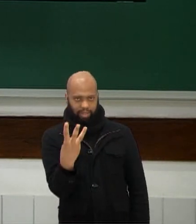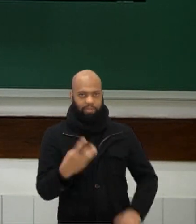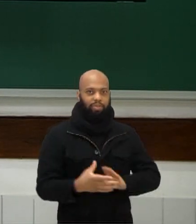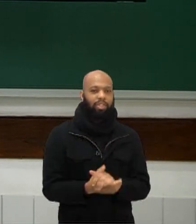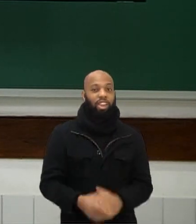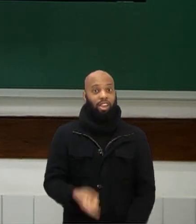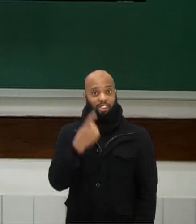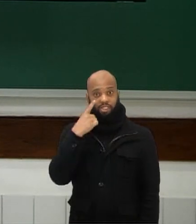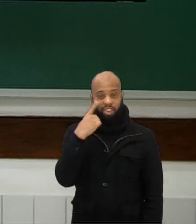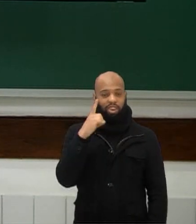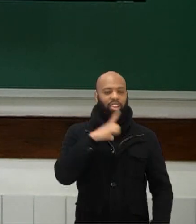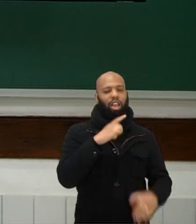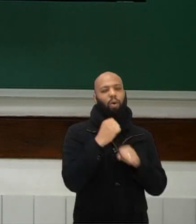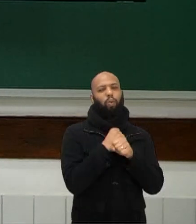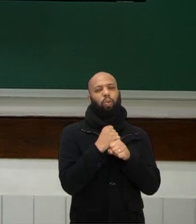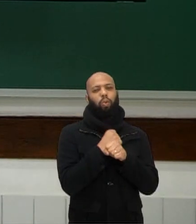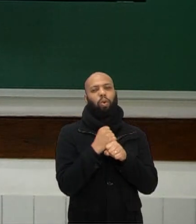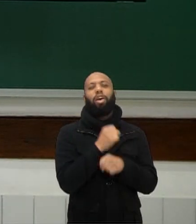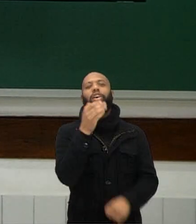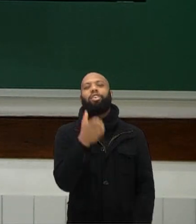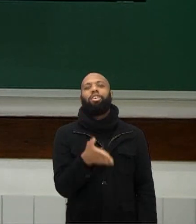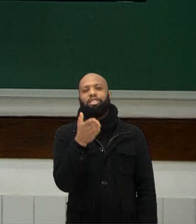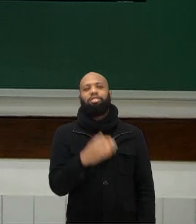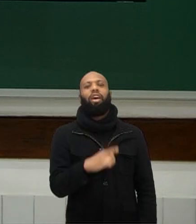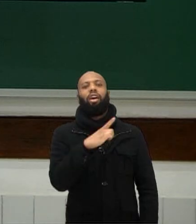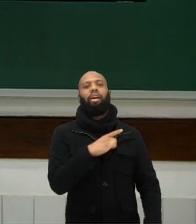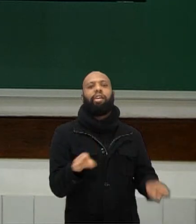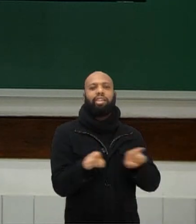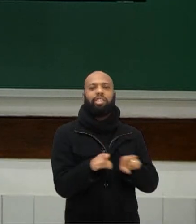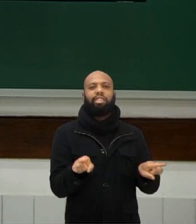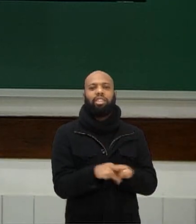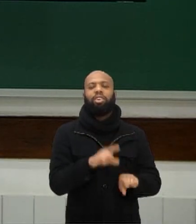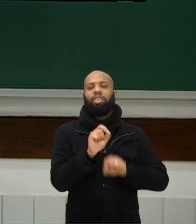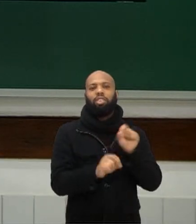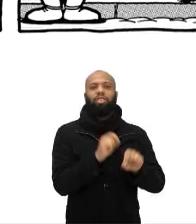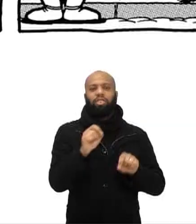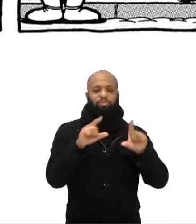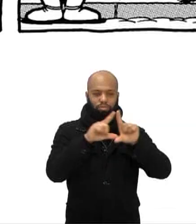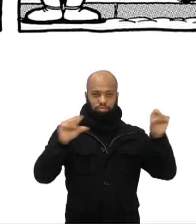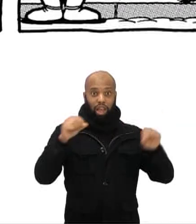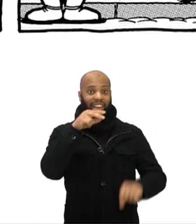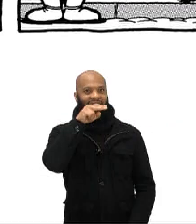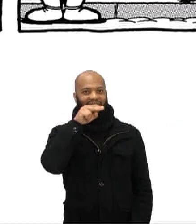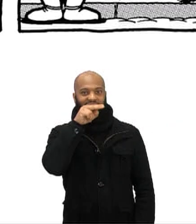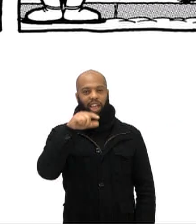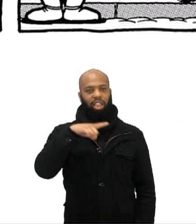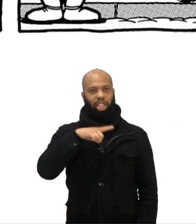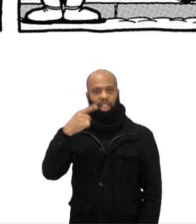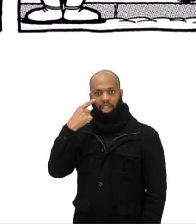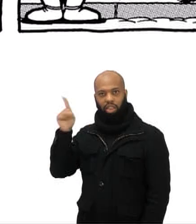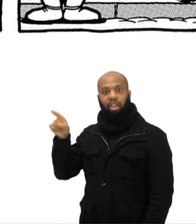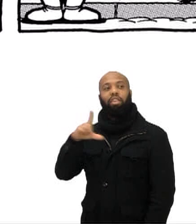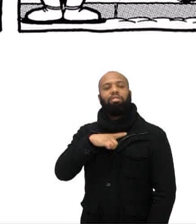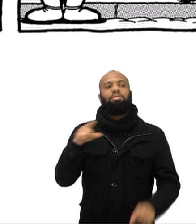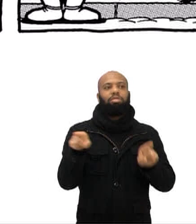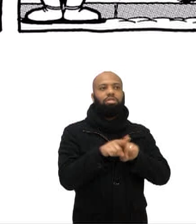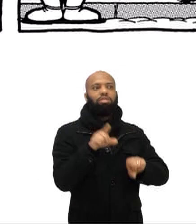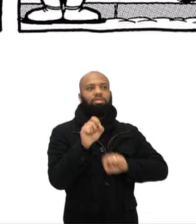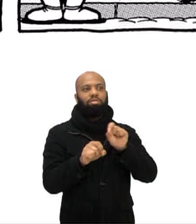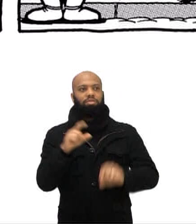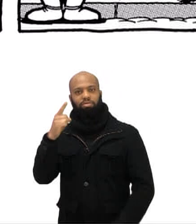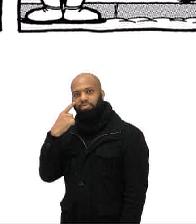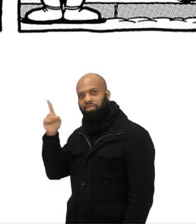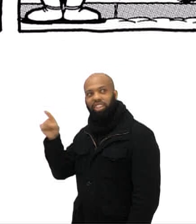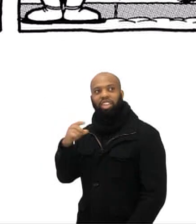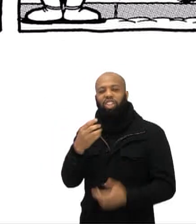1963. Olha quanto tempo faz que tem essa tirinha da Mônica, tanto que vocês podem perceber que até, os